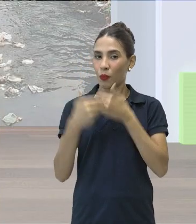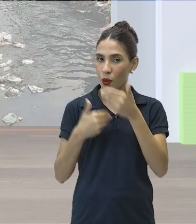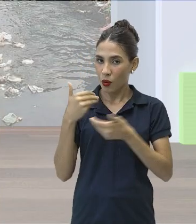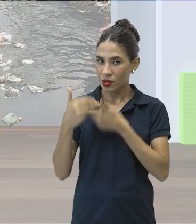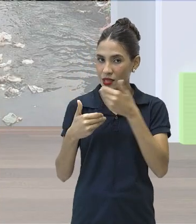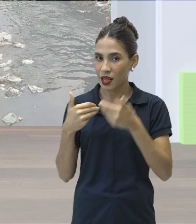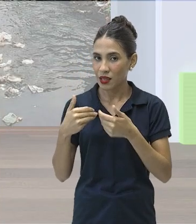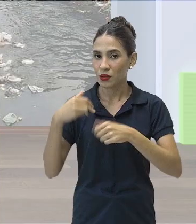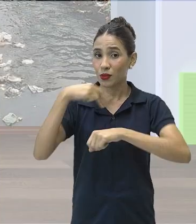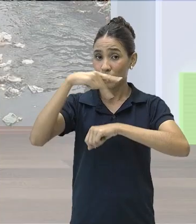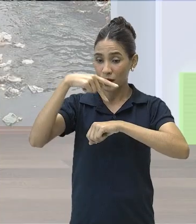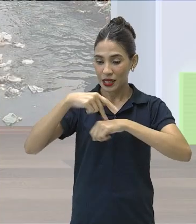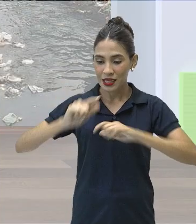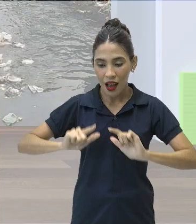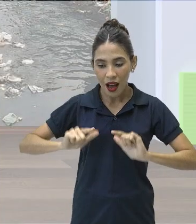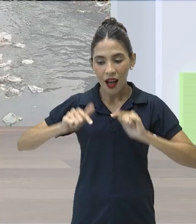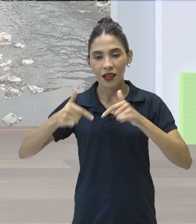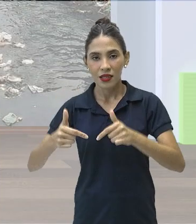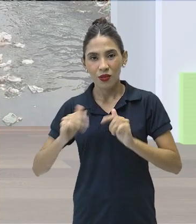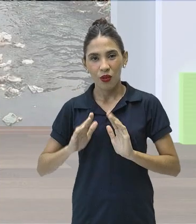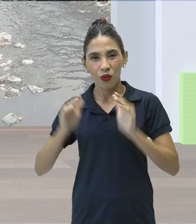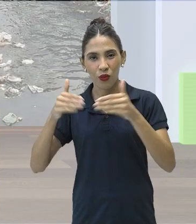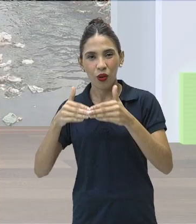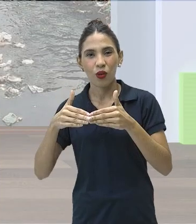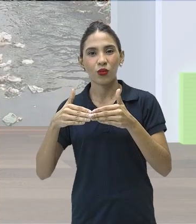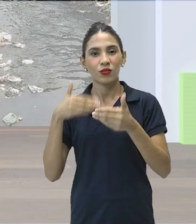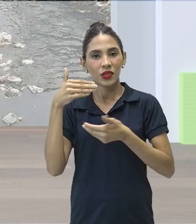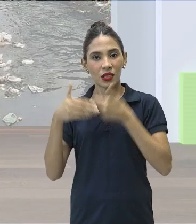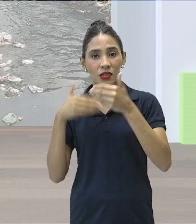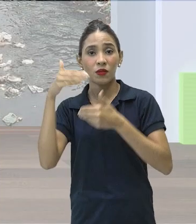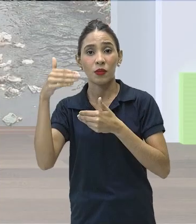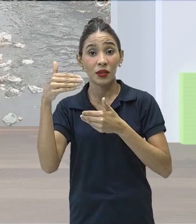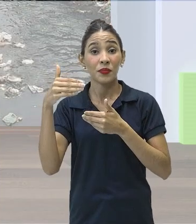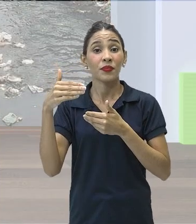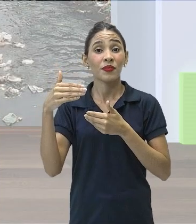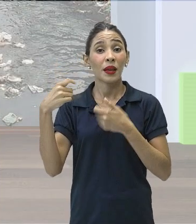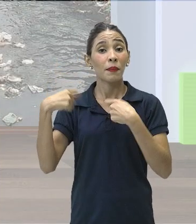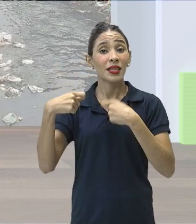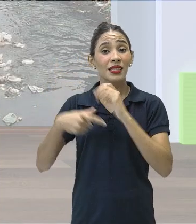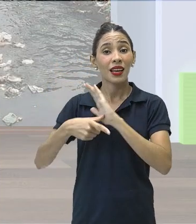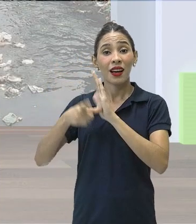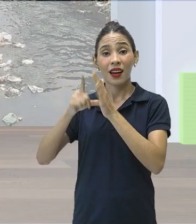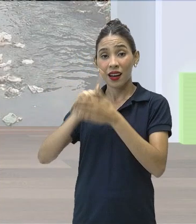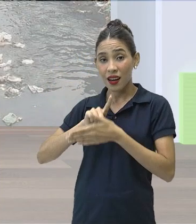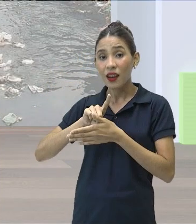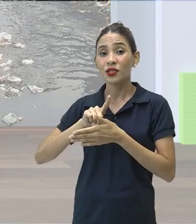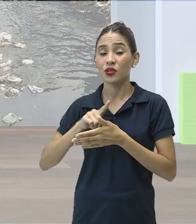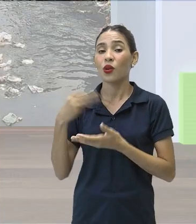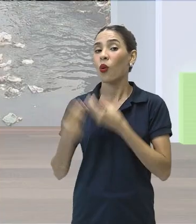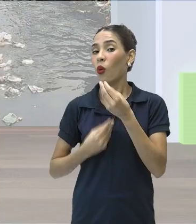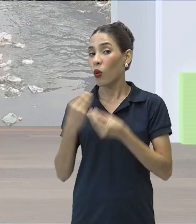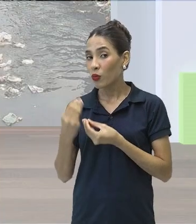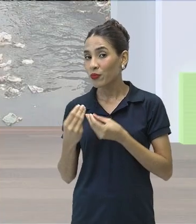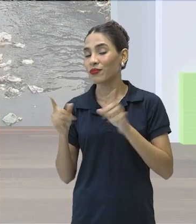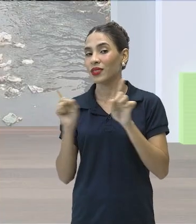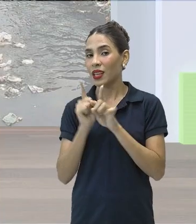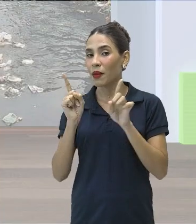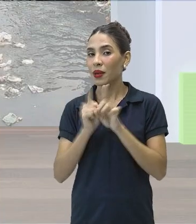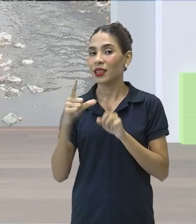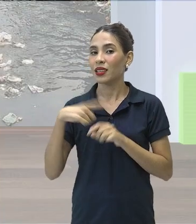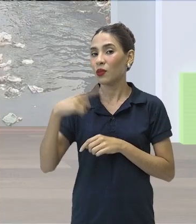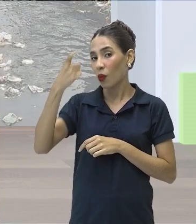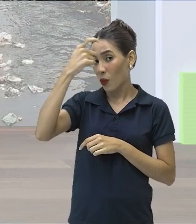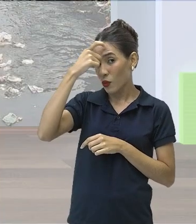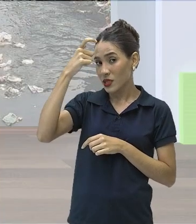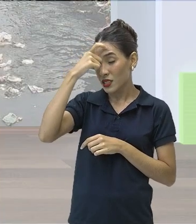um país atuante no que diz respeito ao desenvolvimento, mas ele tem que ser atuante dessa forma, também conciliando